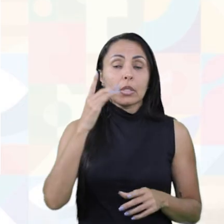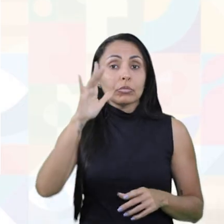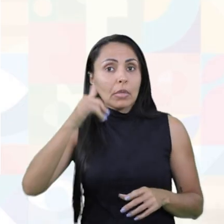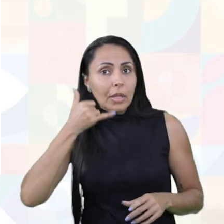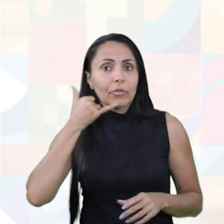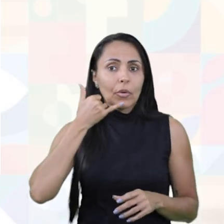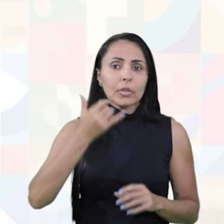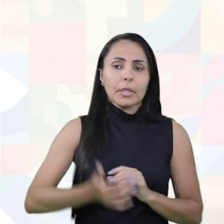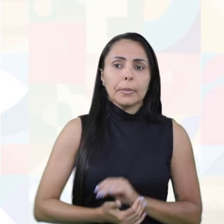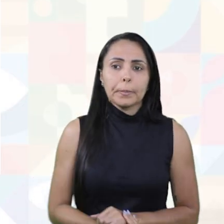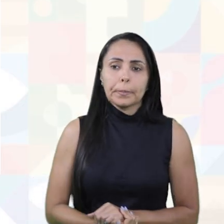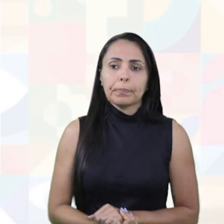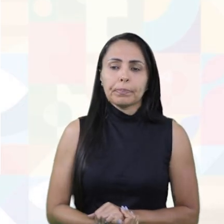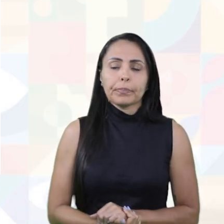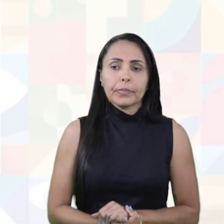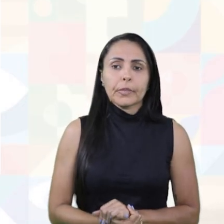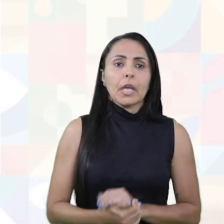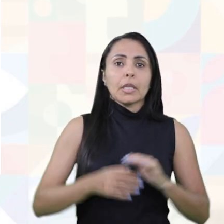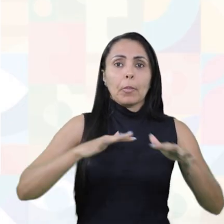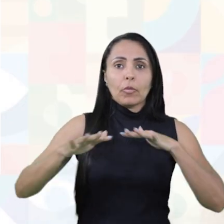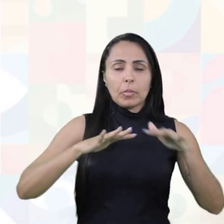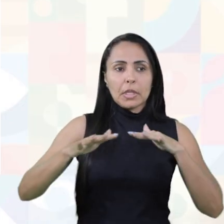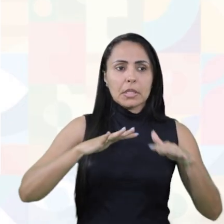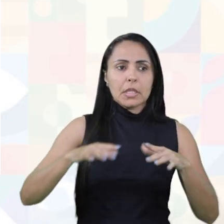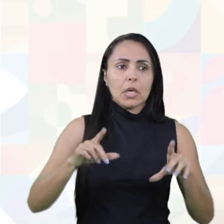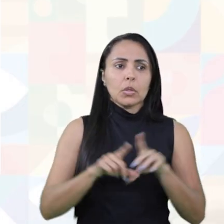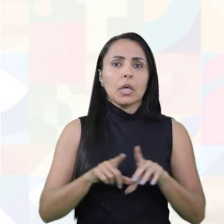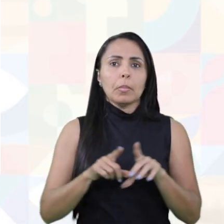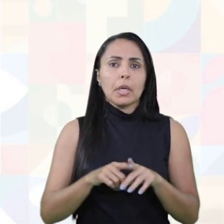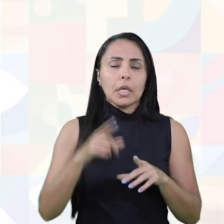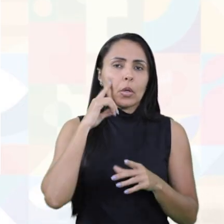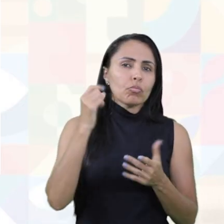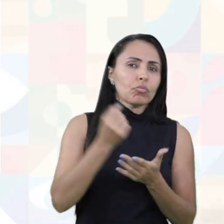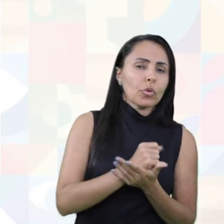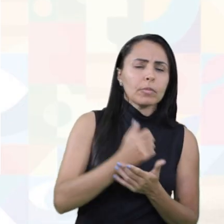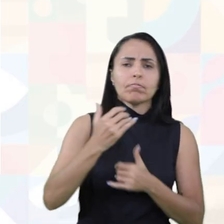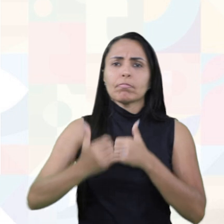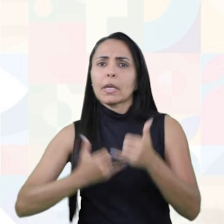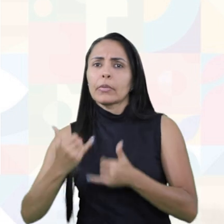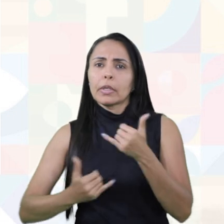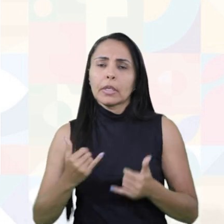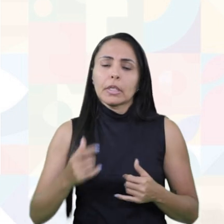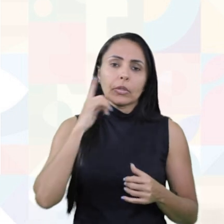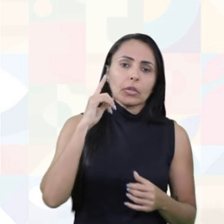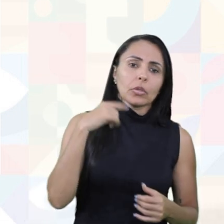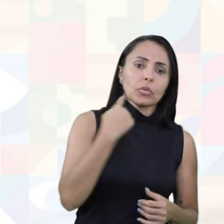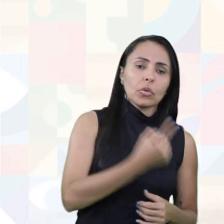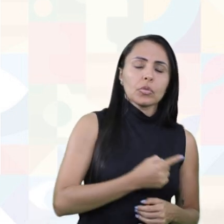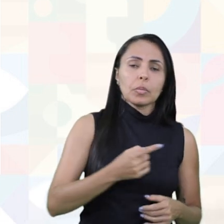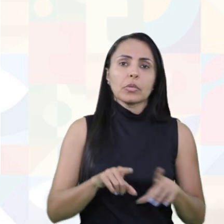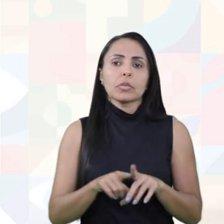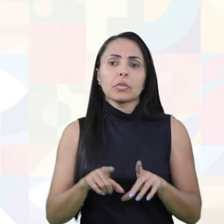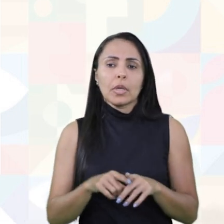telefone, a movimentação de teclado, joguinhos. Então tudo faz com que o nosso pescoço